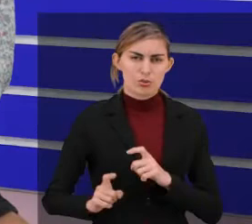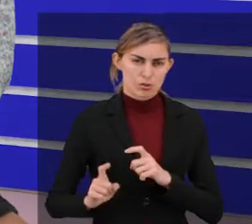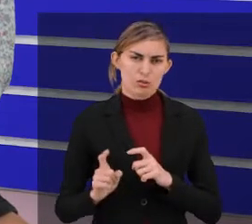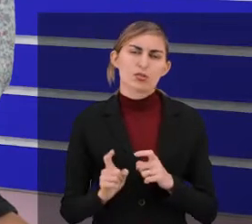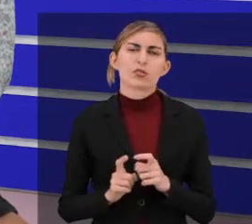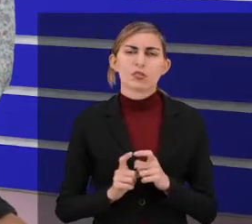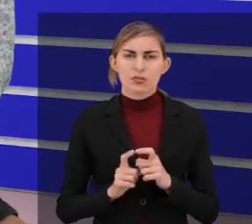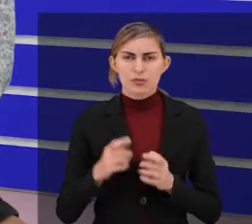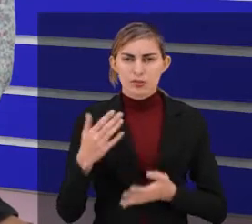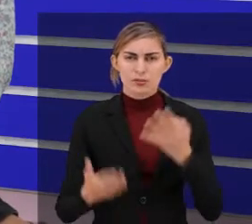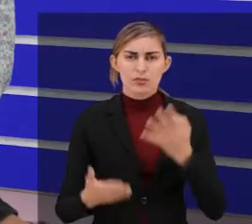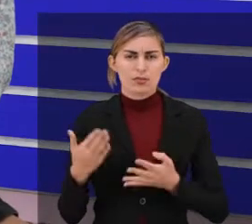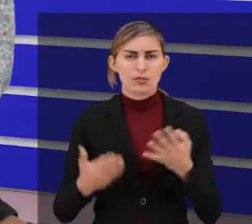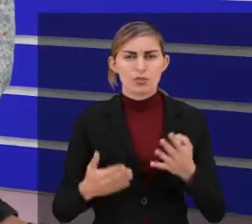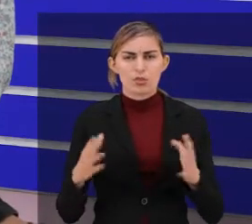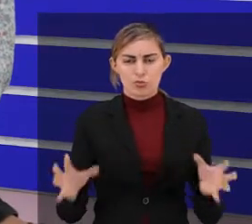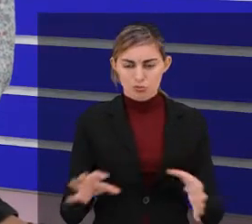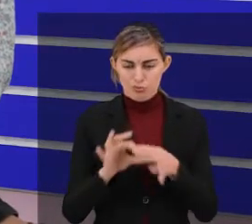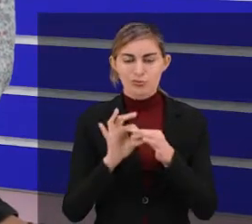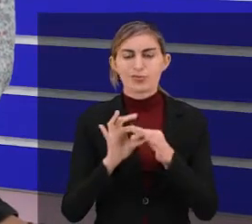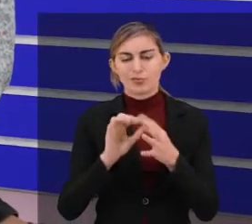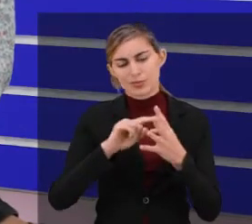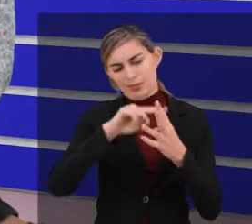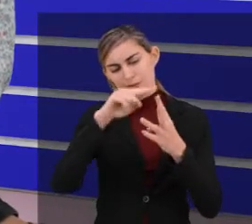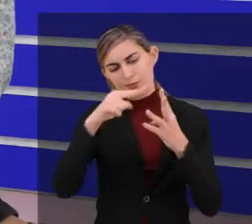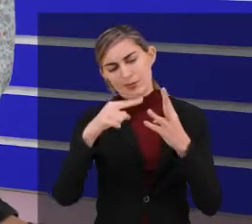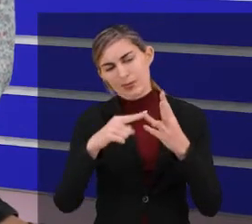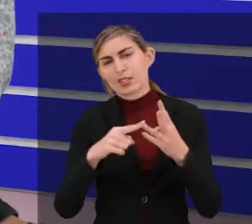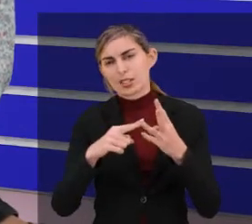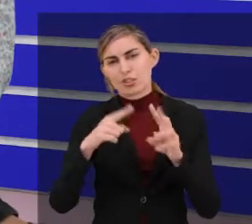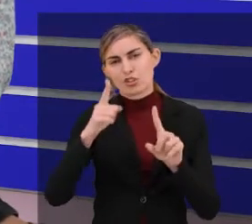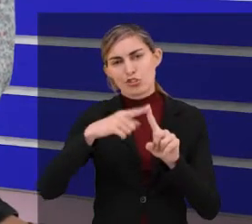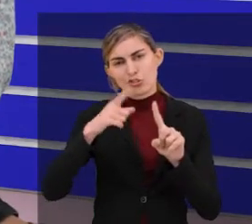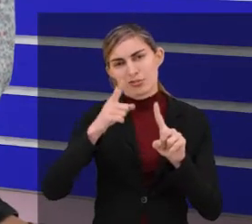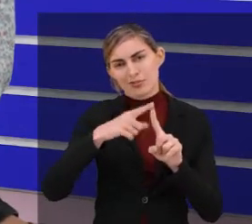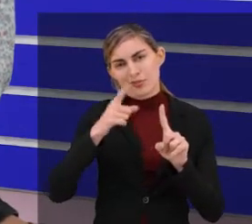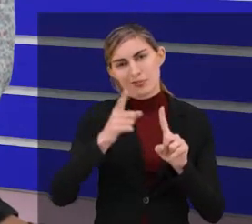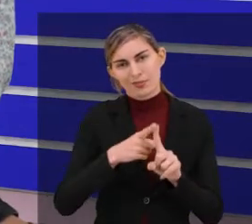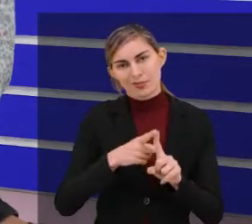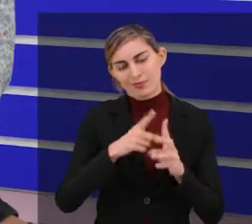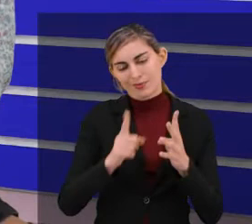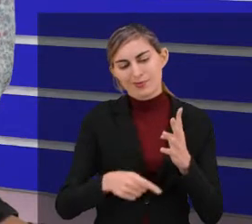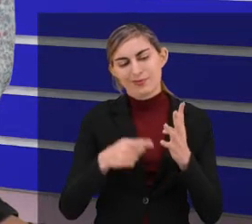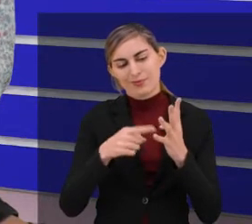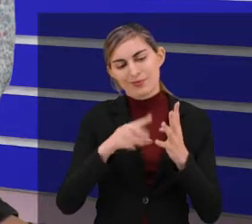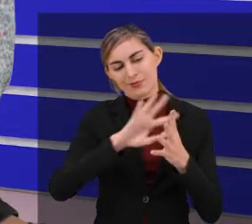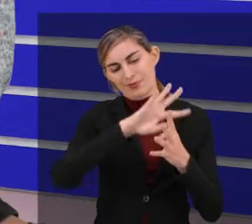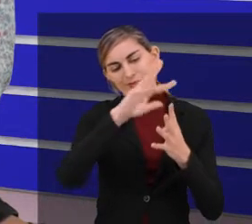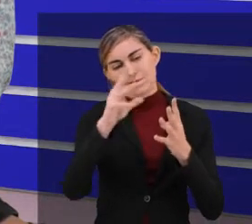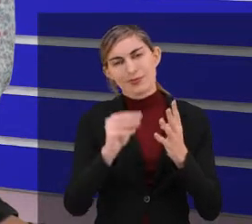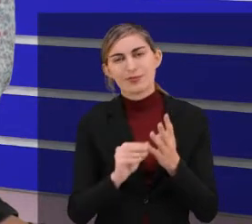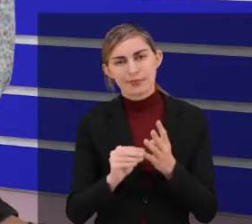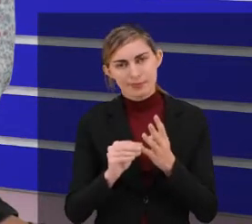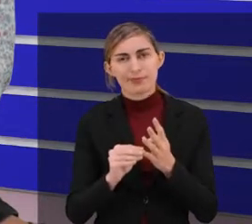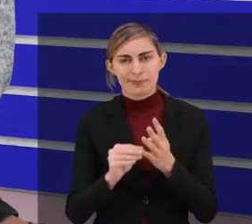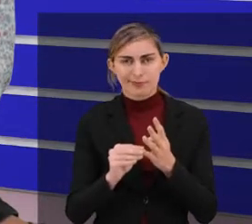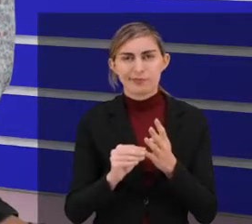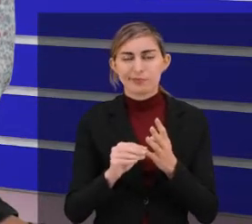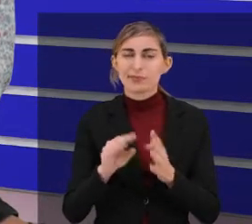negociador equilibrado é a junção desses três estilos que já discorremos.